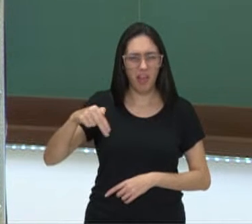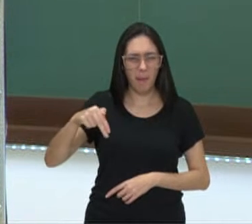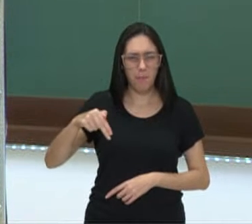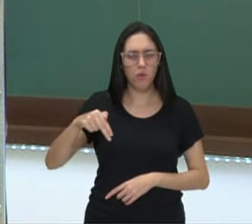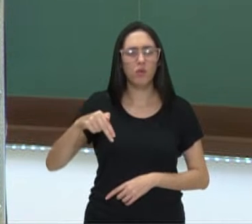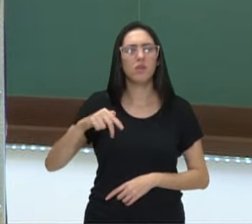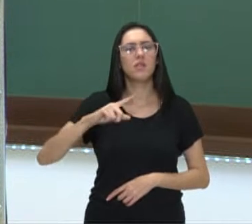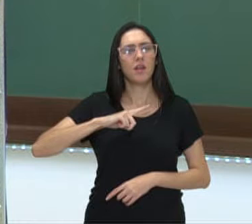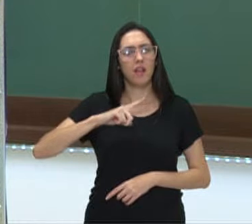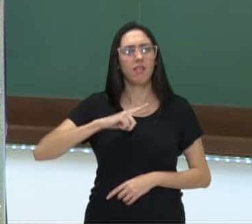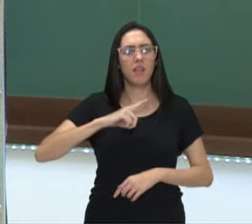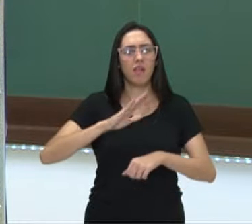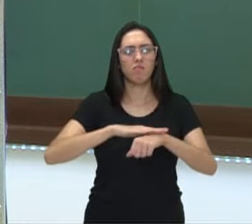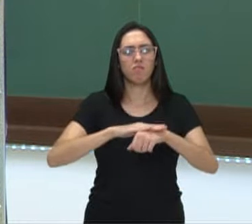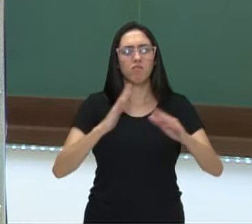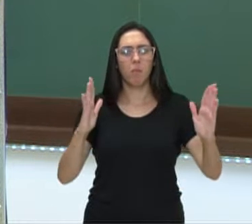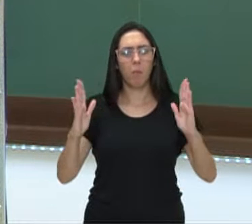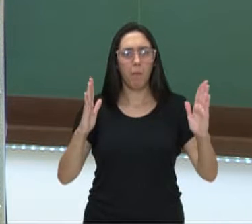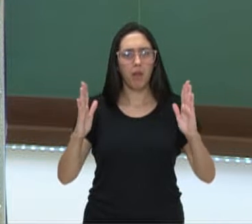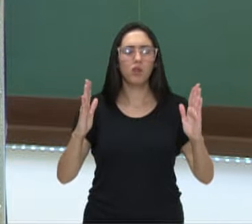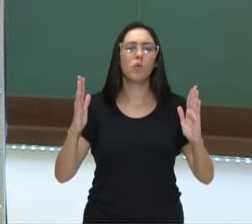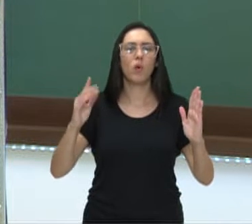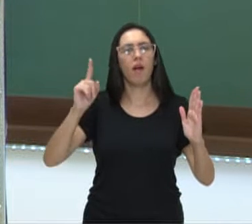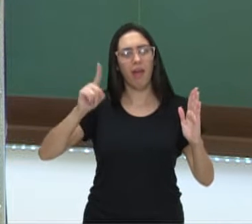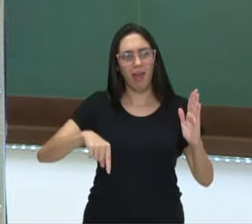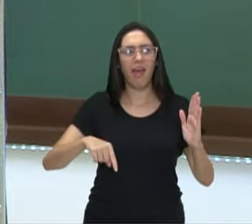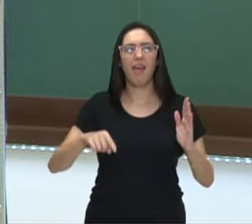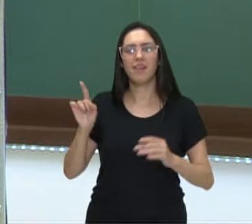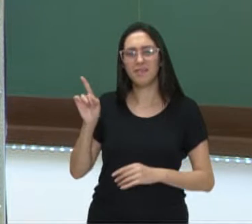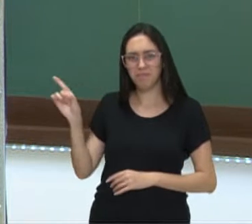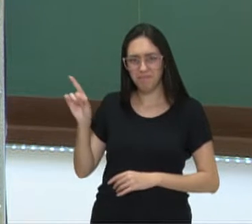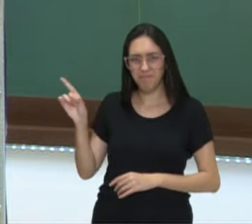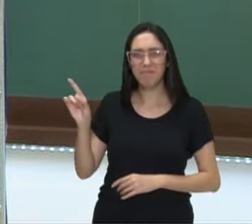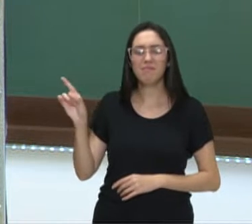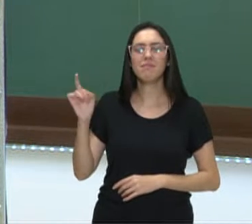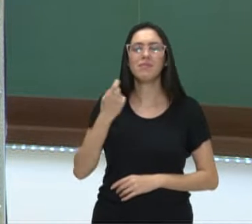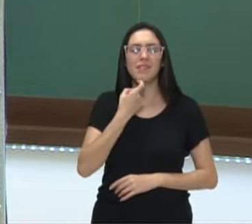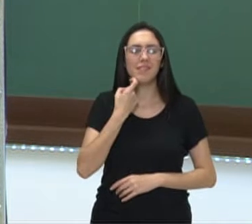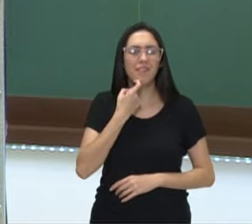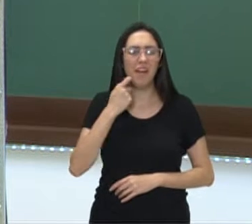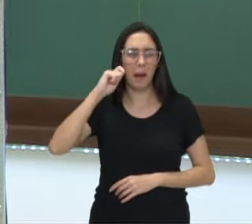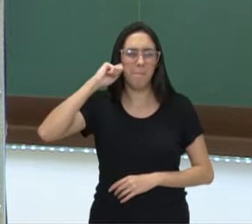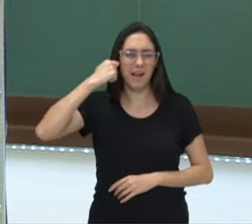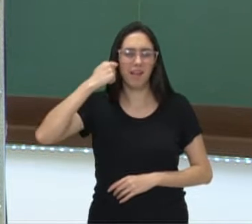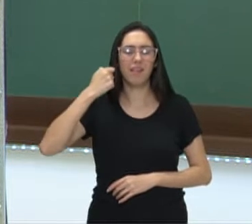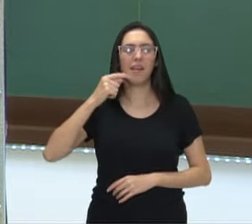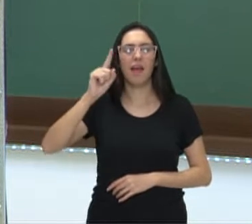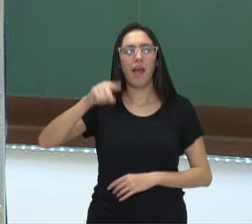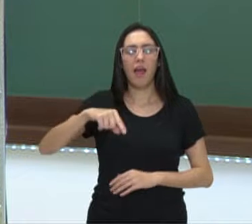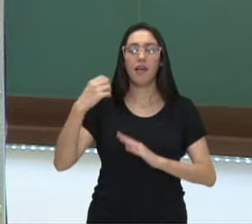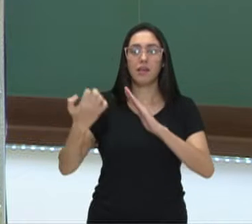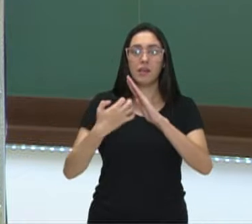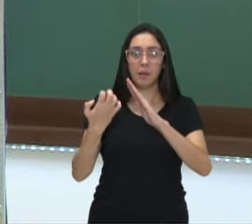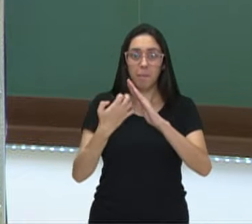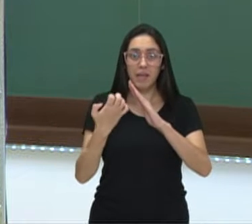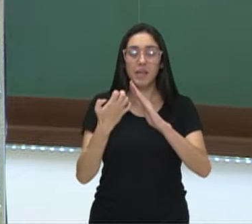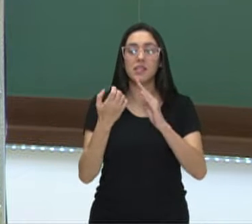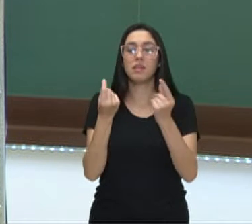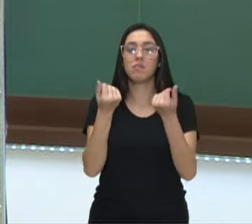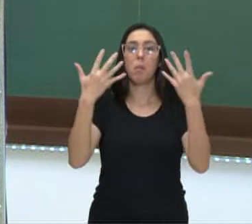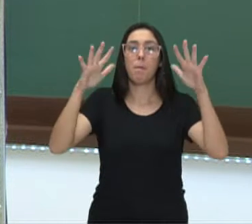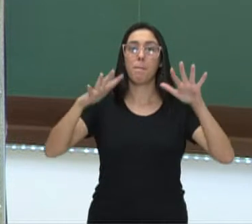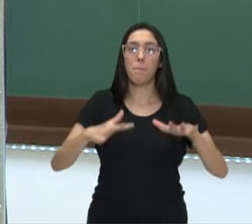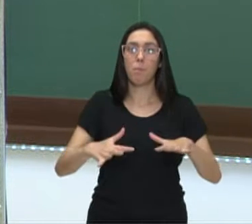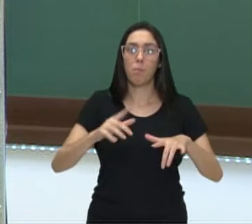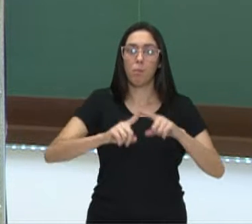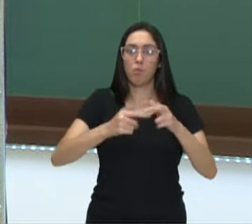esse período chamado de Black Friday, onde as empresas colocam os seus produtos à venda com descontos. É